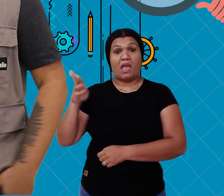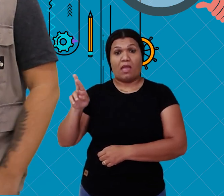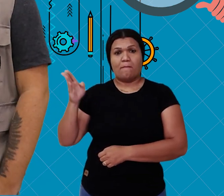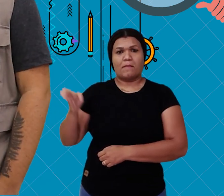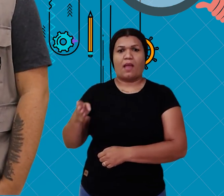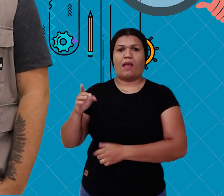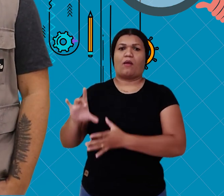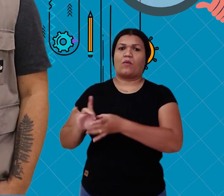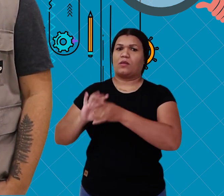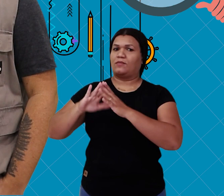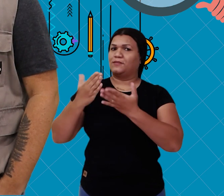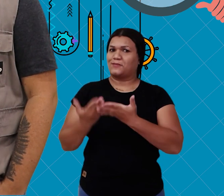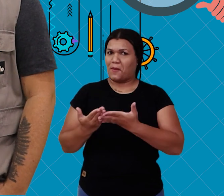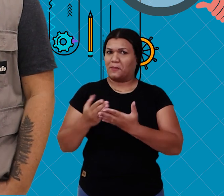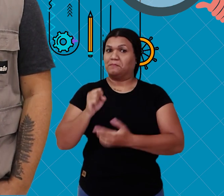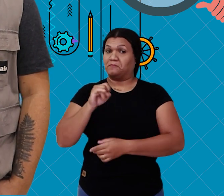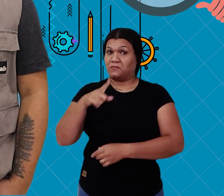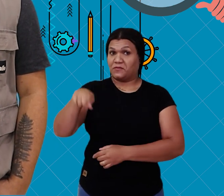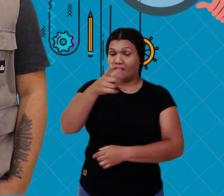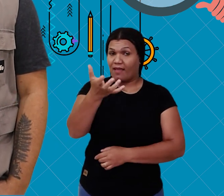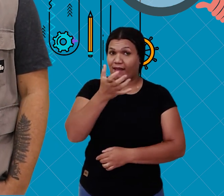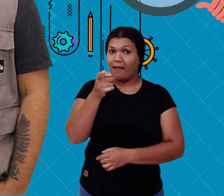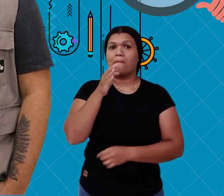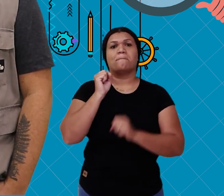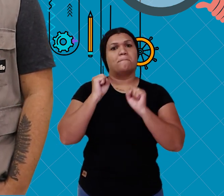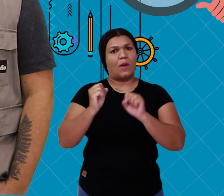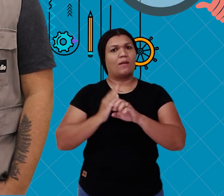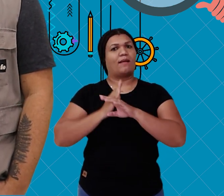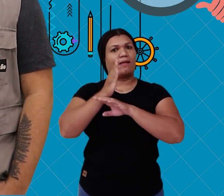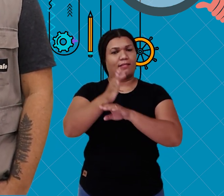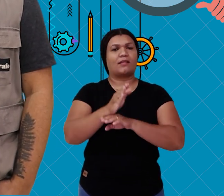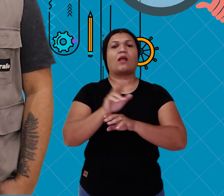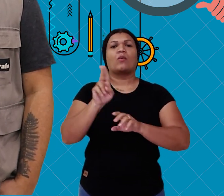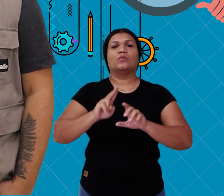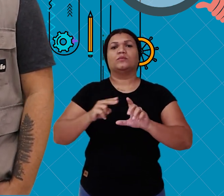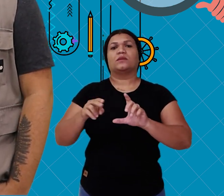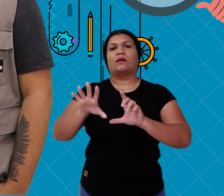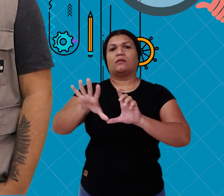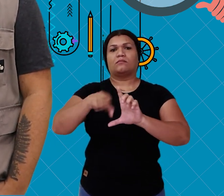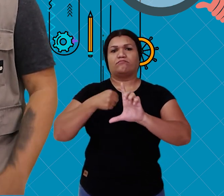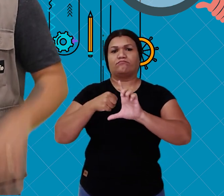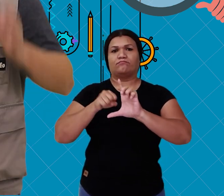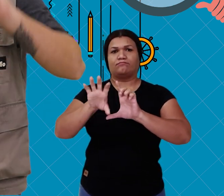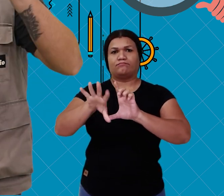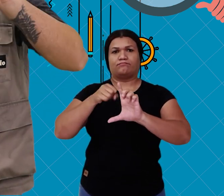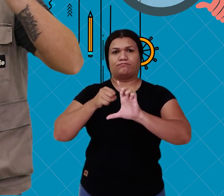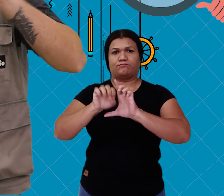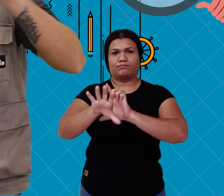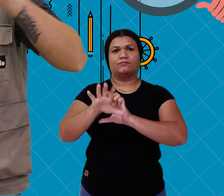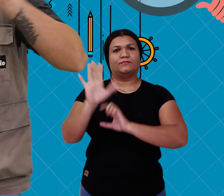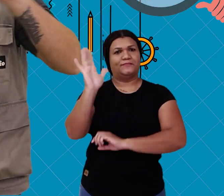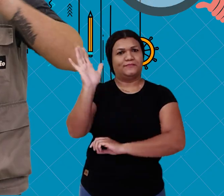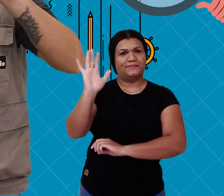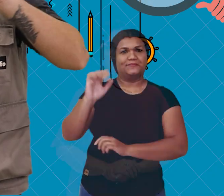www.sme.goiania.gov.br/Conexão Escola. Caso queira, você também pode acessar pelo QR Code. Valeu, pessoal!